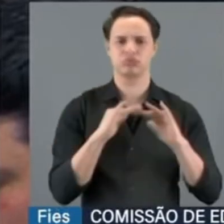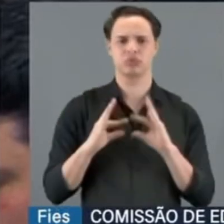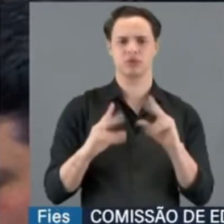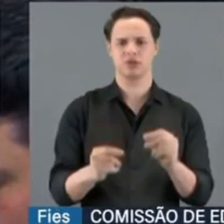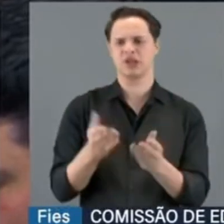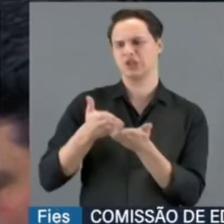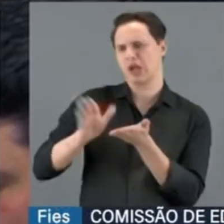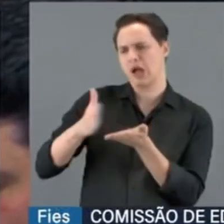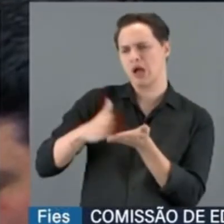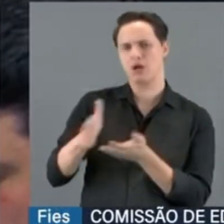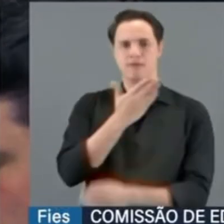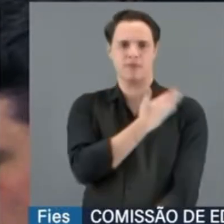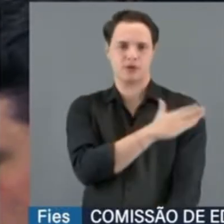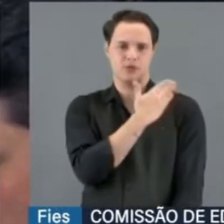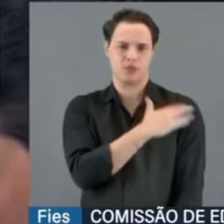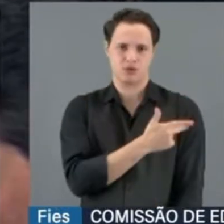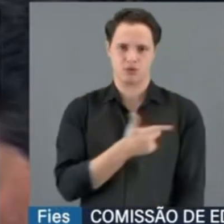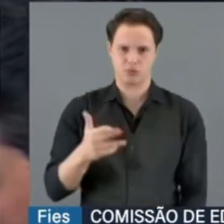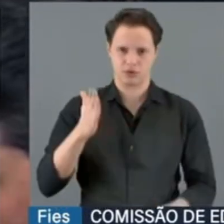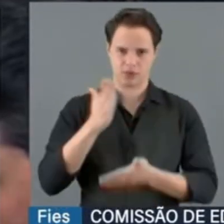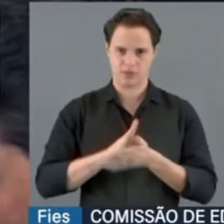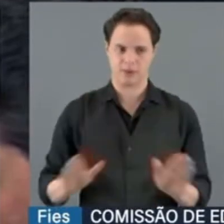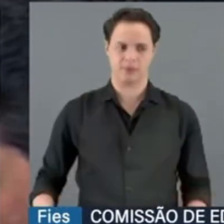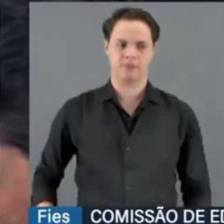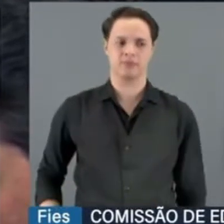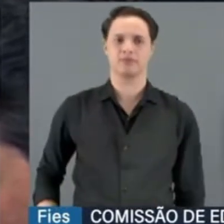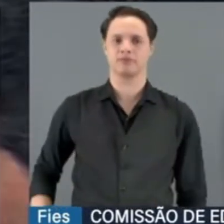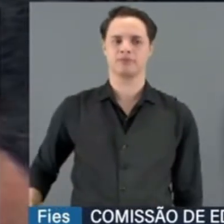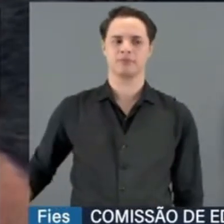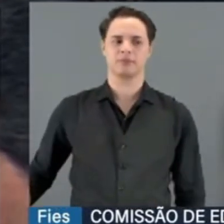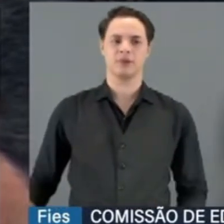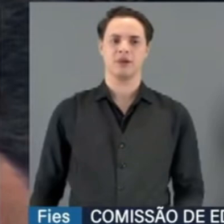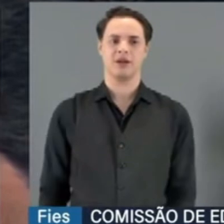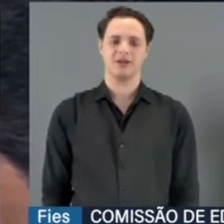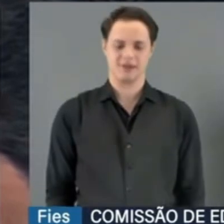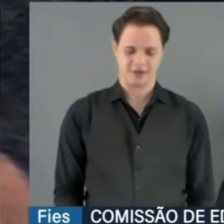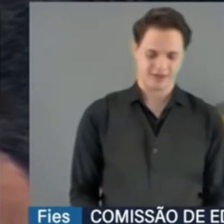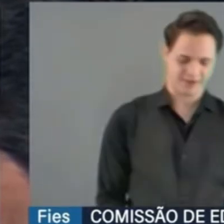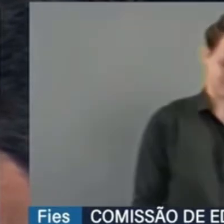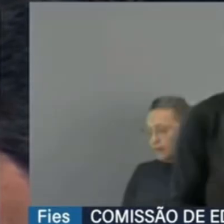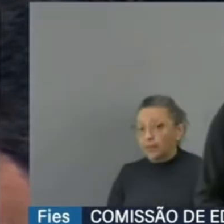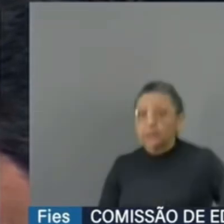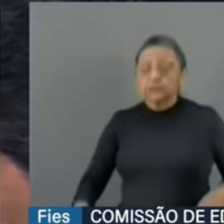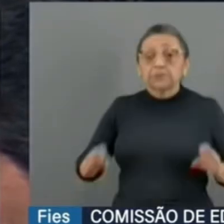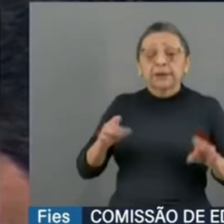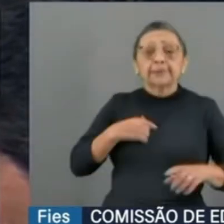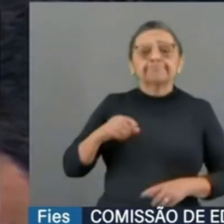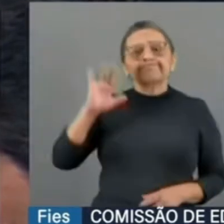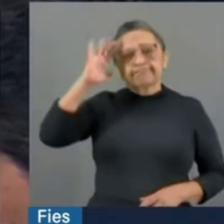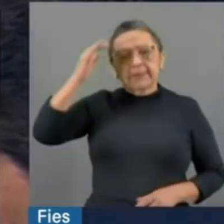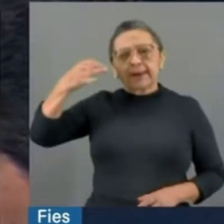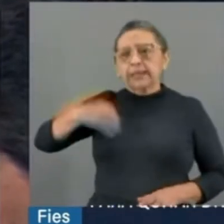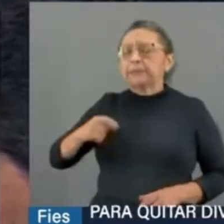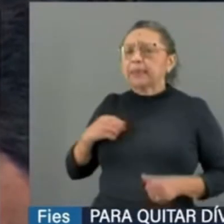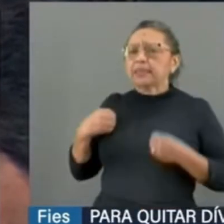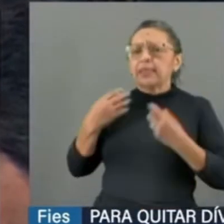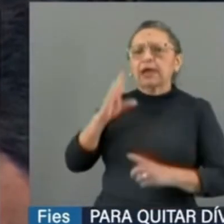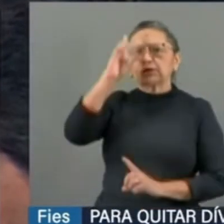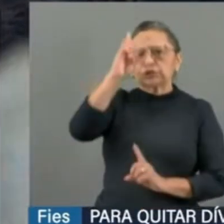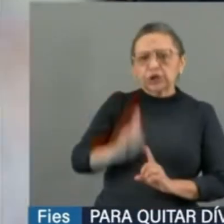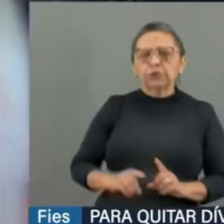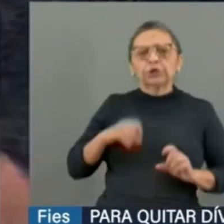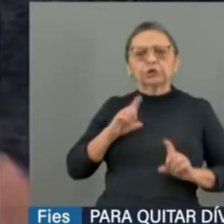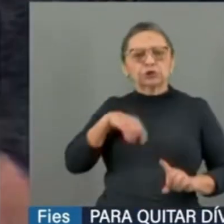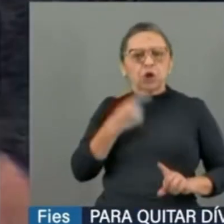qualquer forma de discriminação. Para entender e para dar vez e voz às nossas famílias, aos